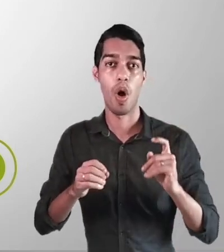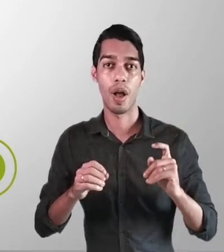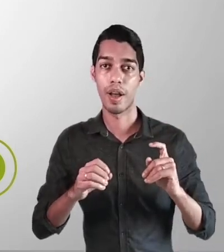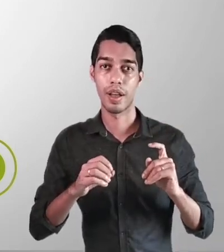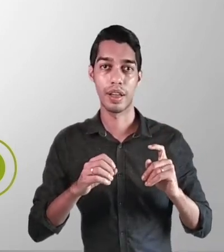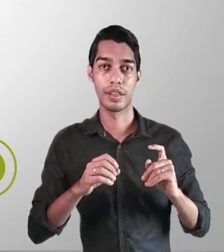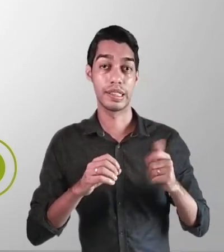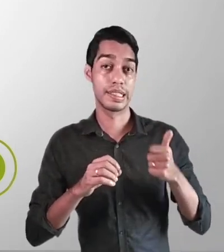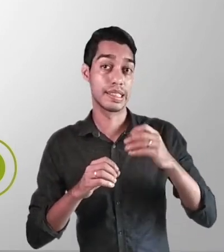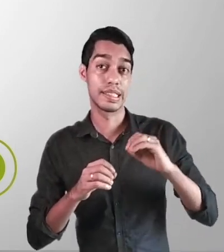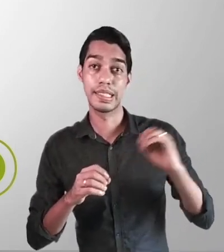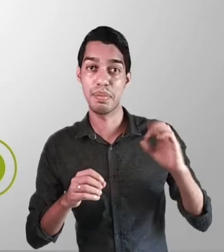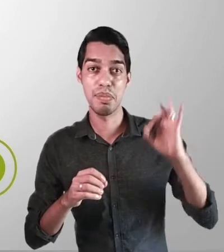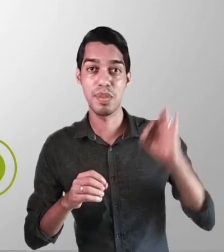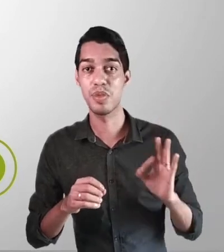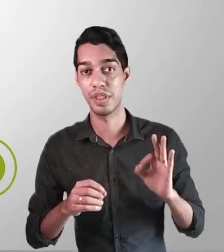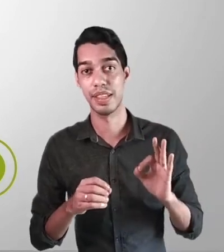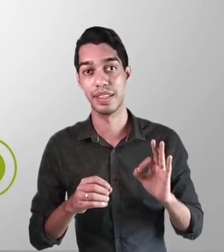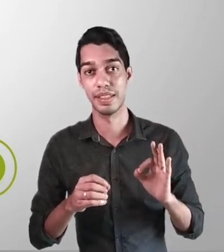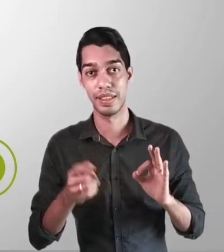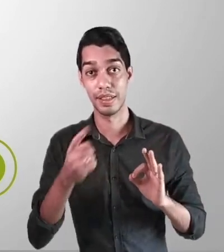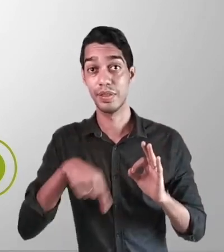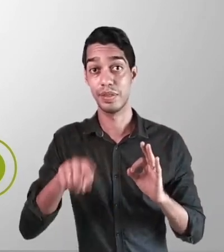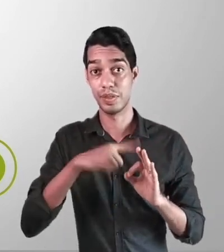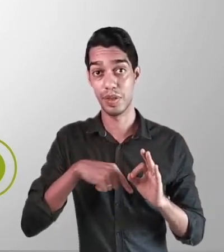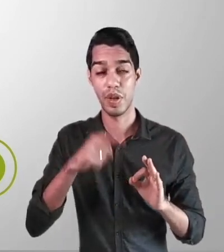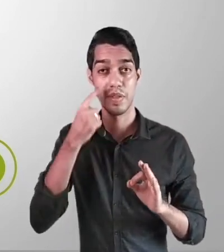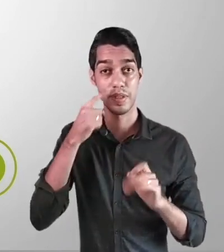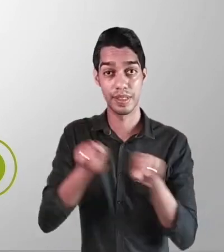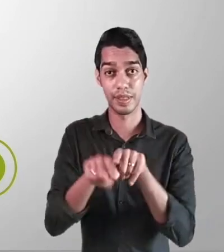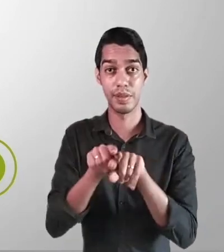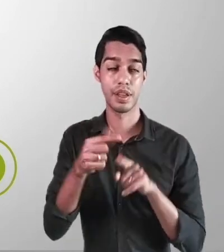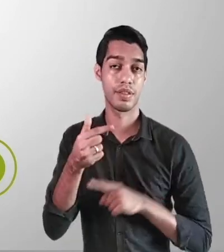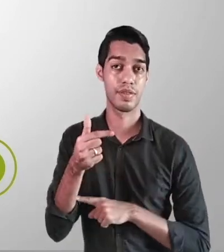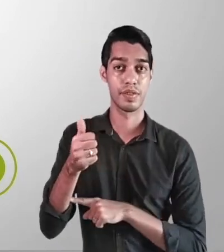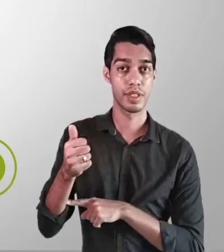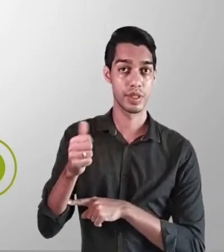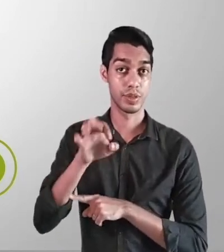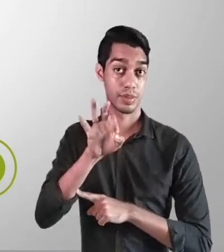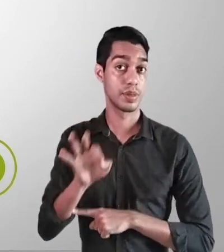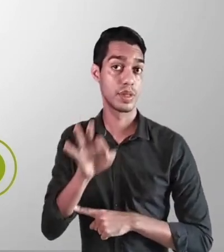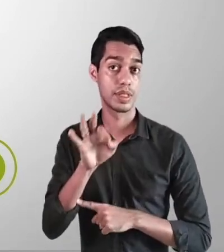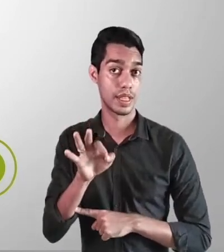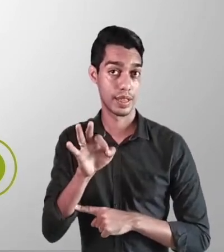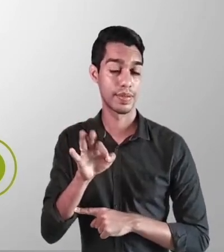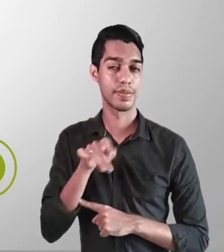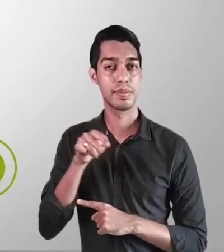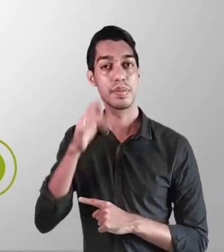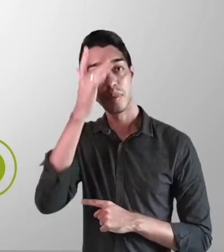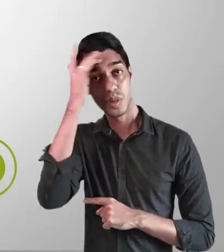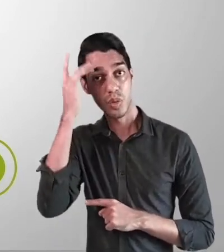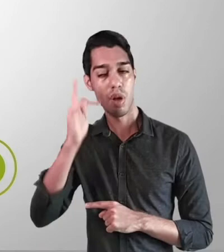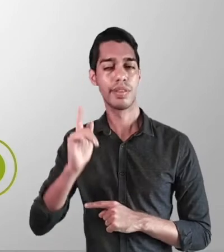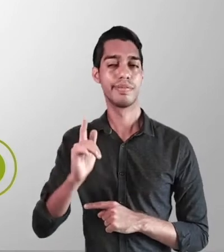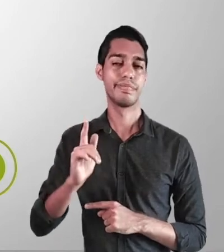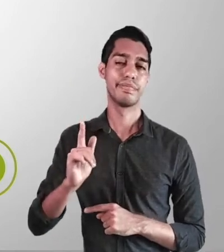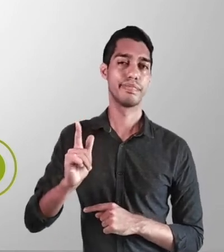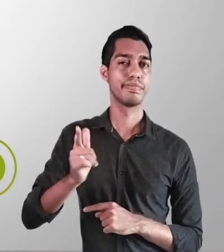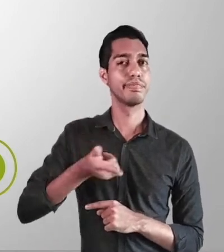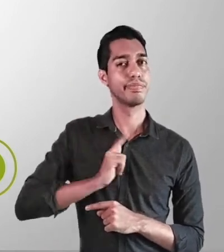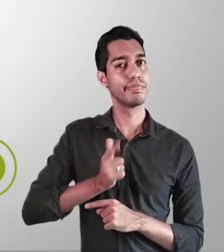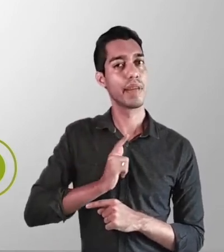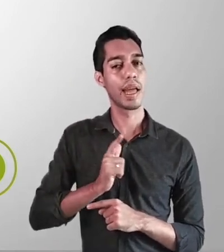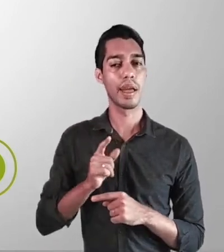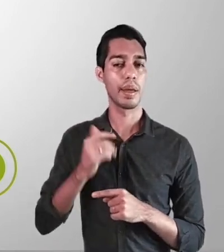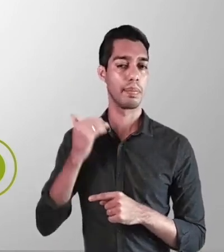identificamos uma parcela significativa, em torno aí de 21%, de pessoas que até têm conta